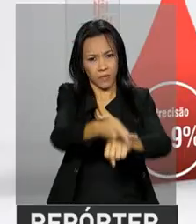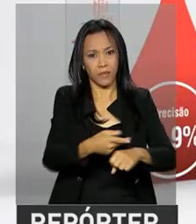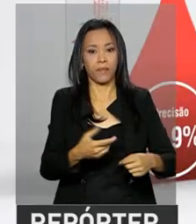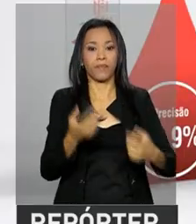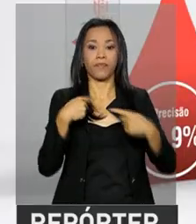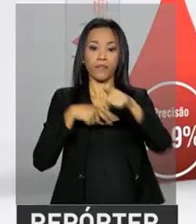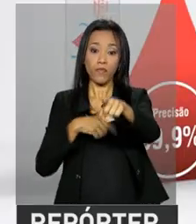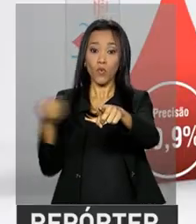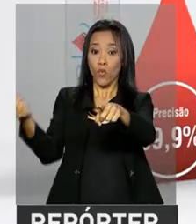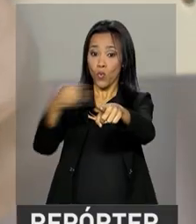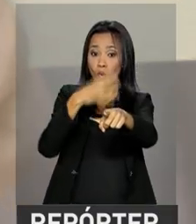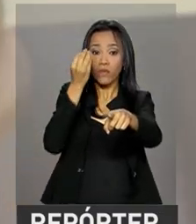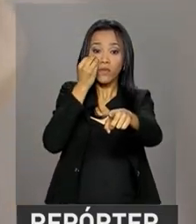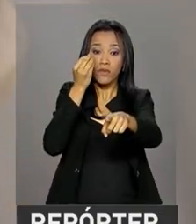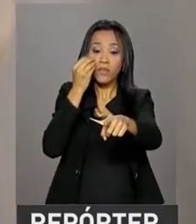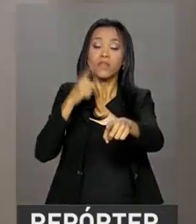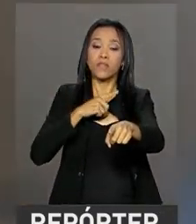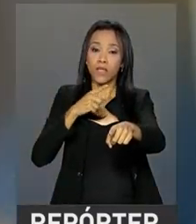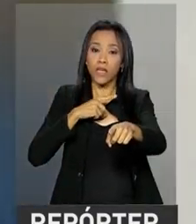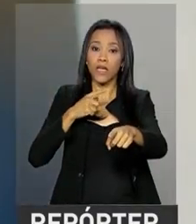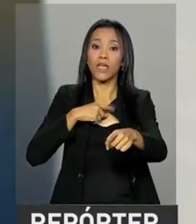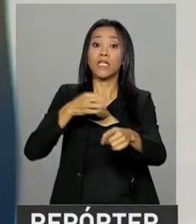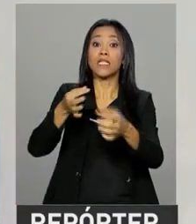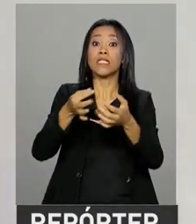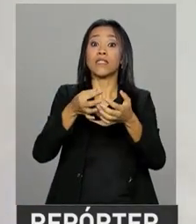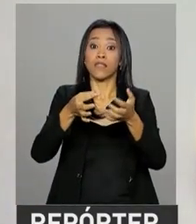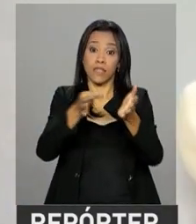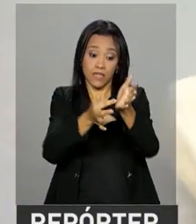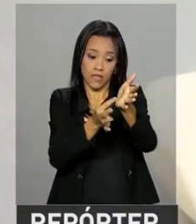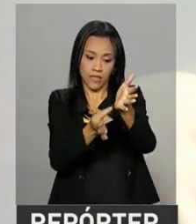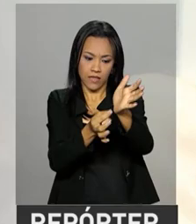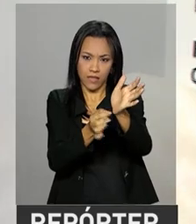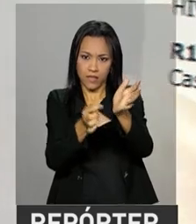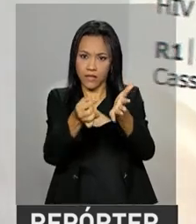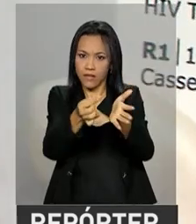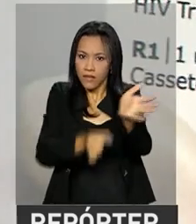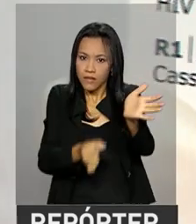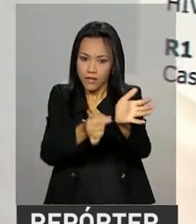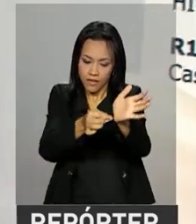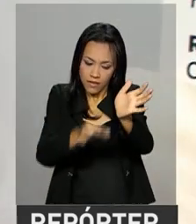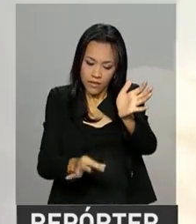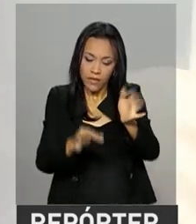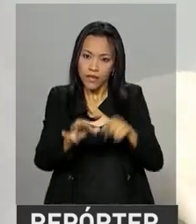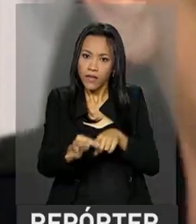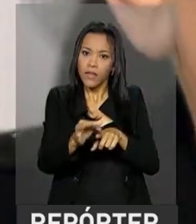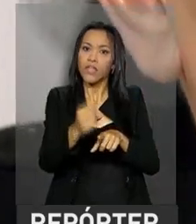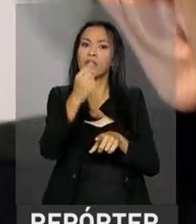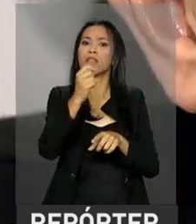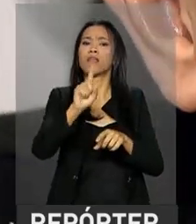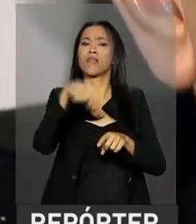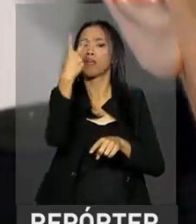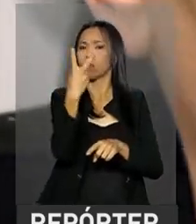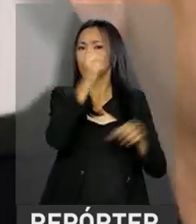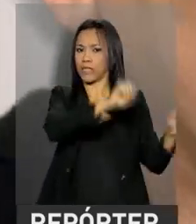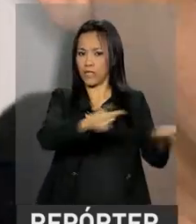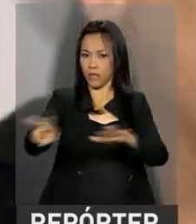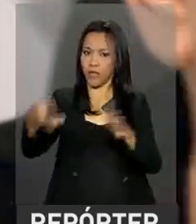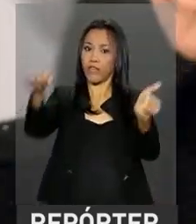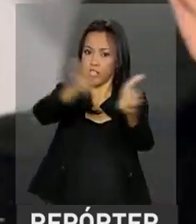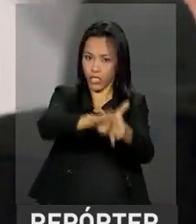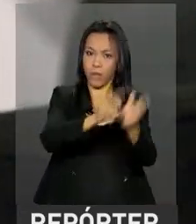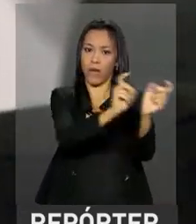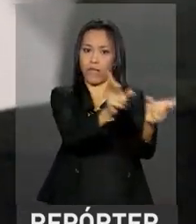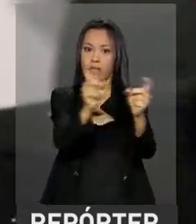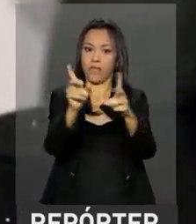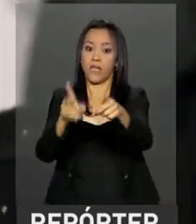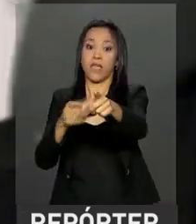novo teste também funciona com a coleta de gotas de sangue e deve chegar ao mercado em duas semanas. Este representante de uma